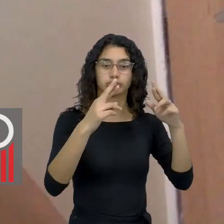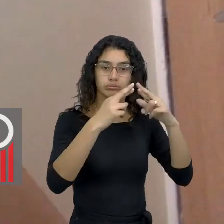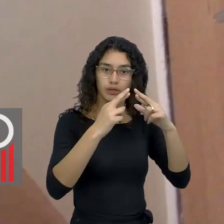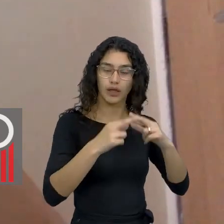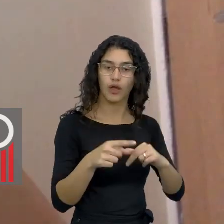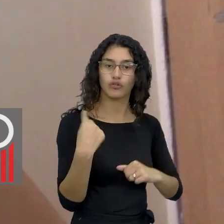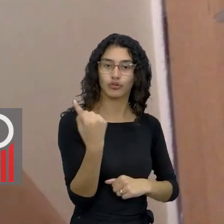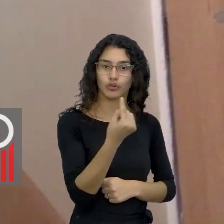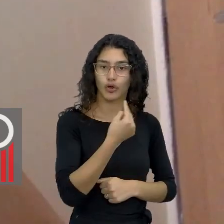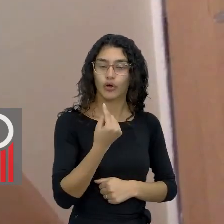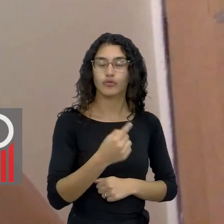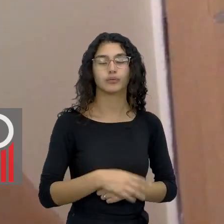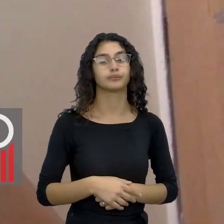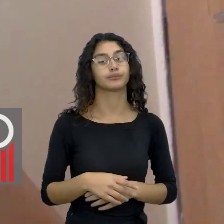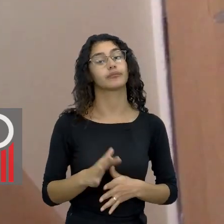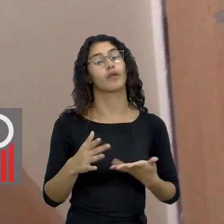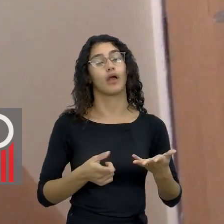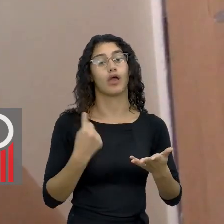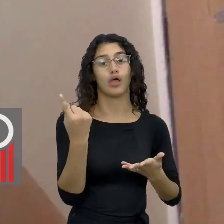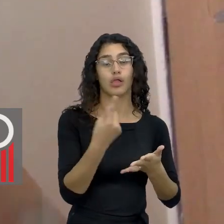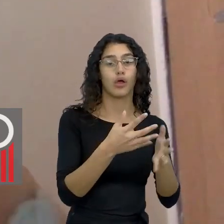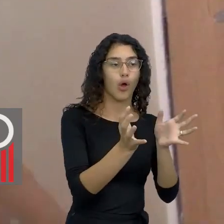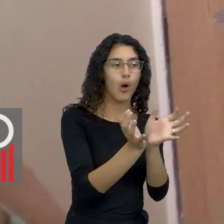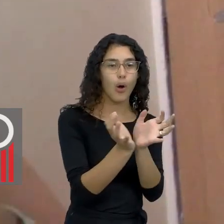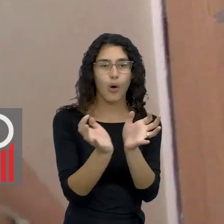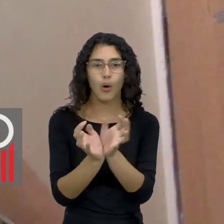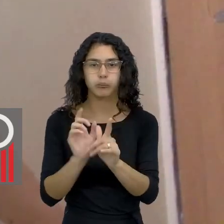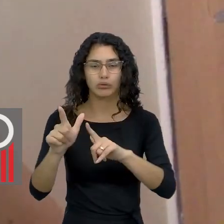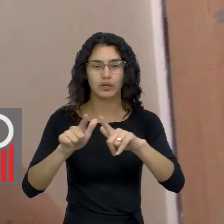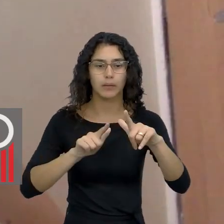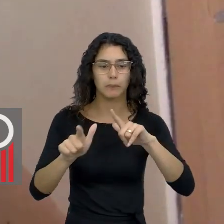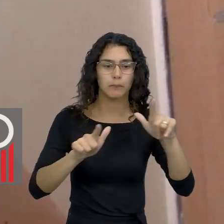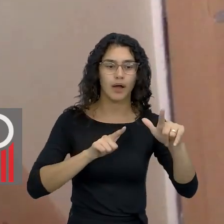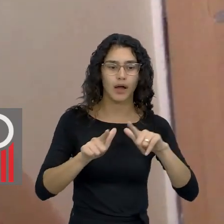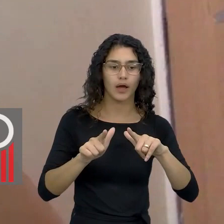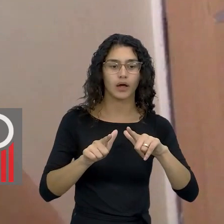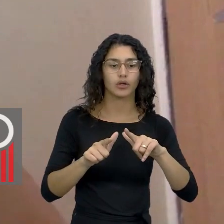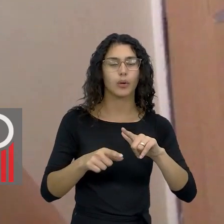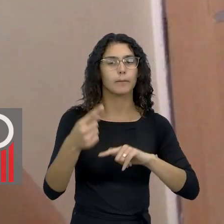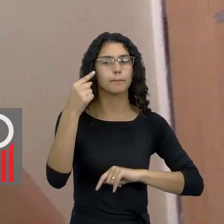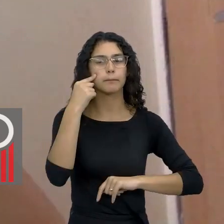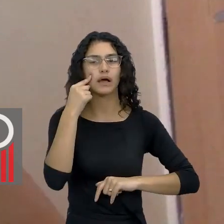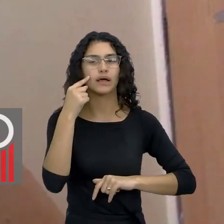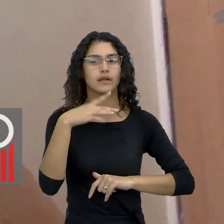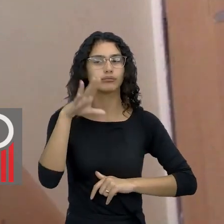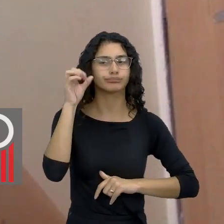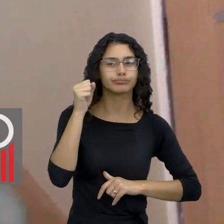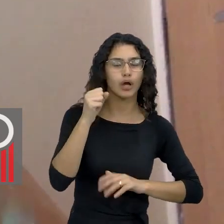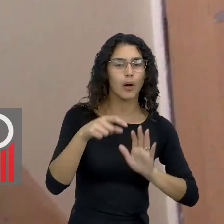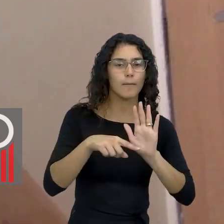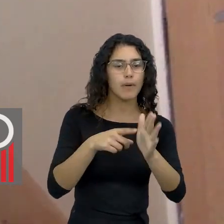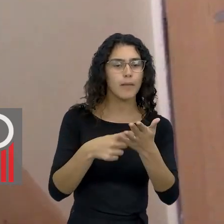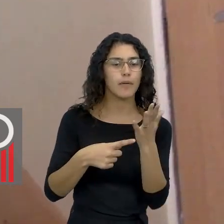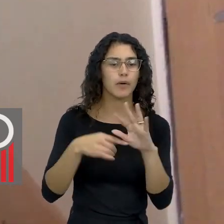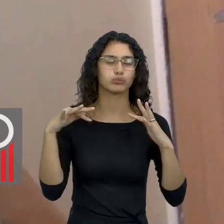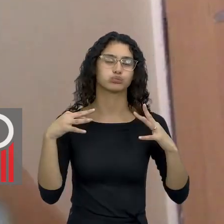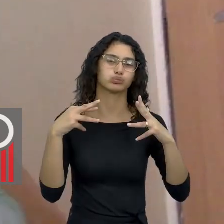rede, onde a nossa equipe ouve, né, e pensa sobre